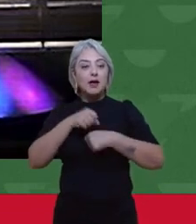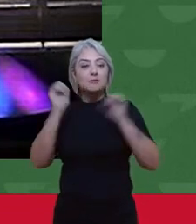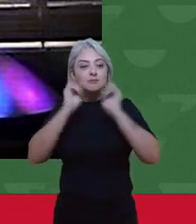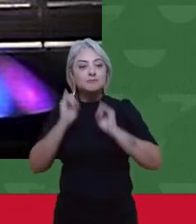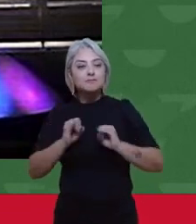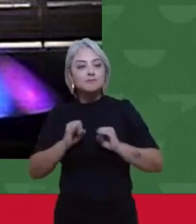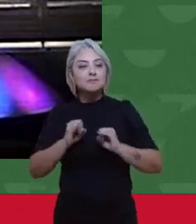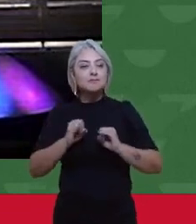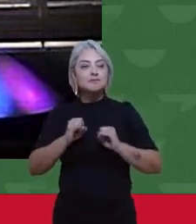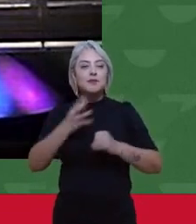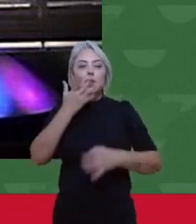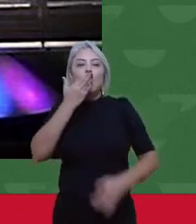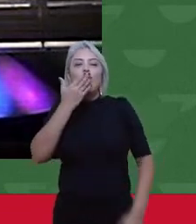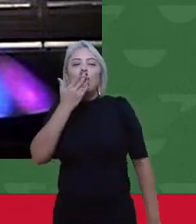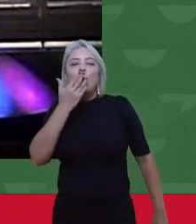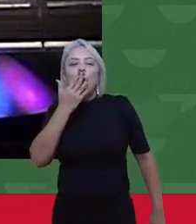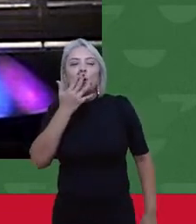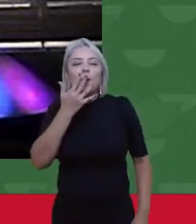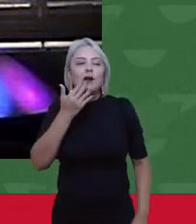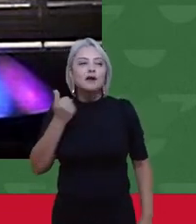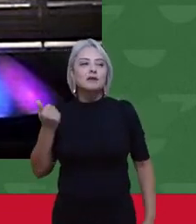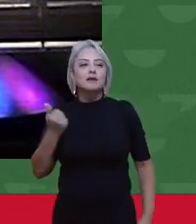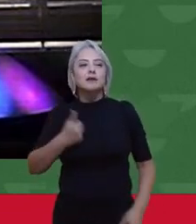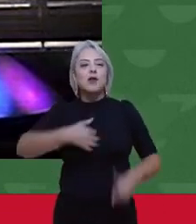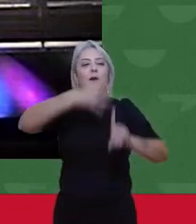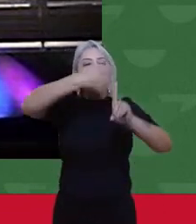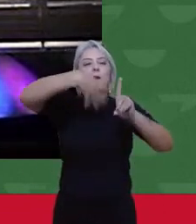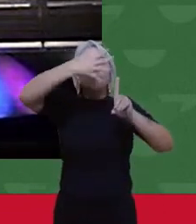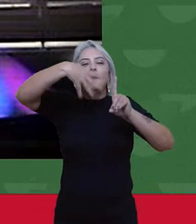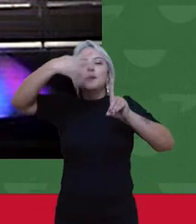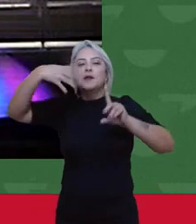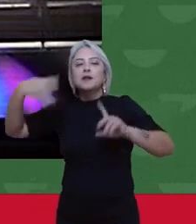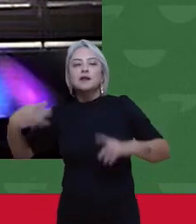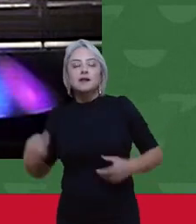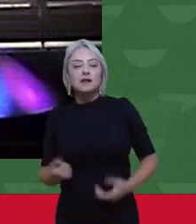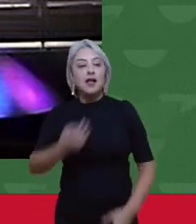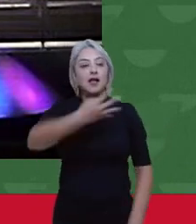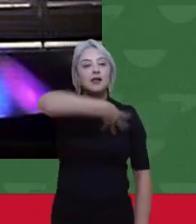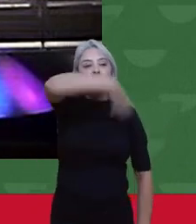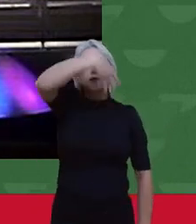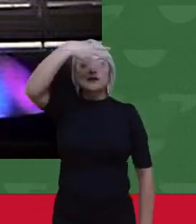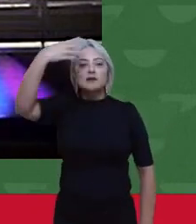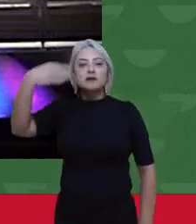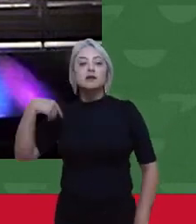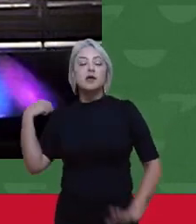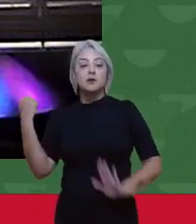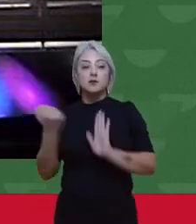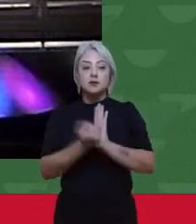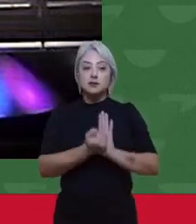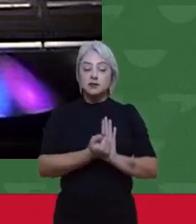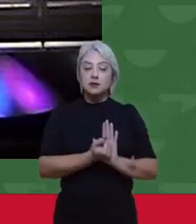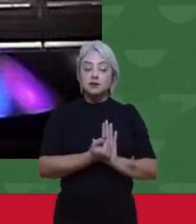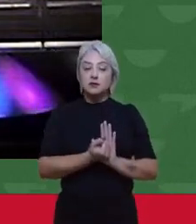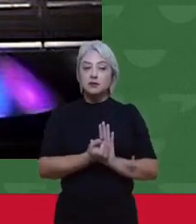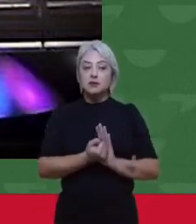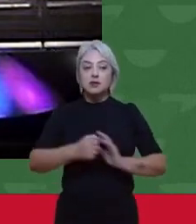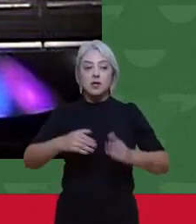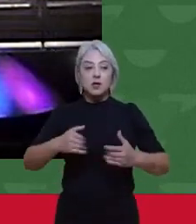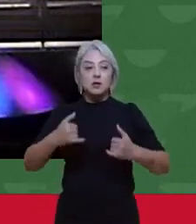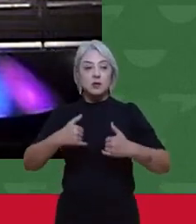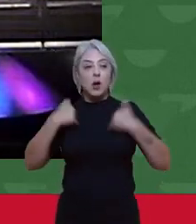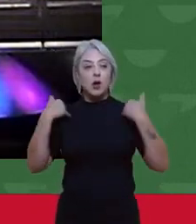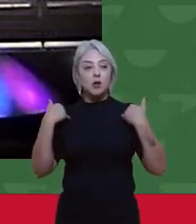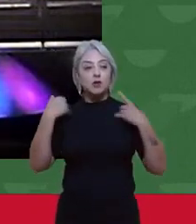imagens coloridas de todas as cores do arco-íris, que é o símbolo desse orgulho